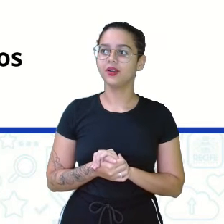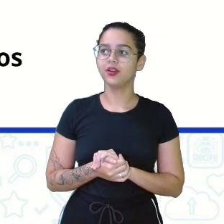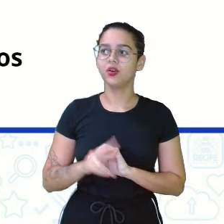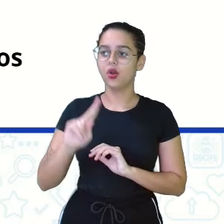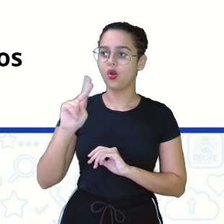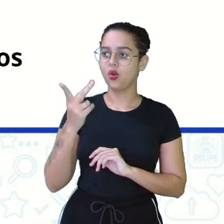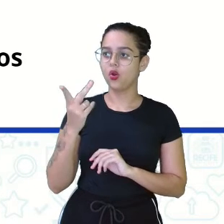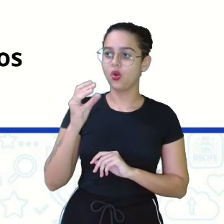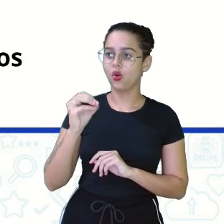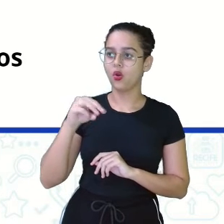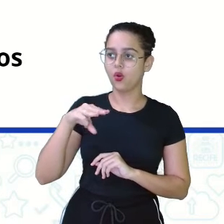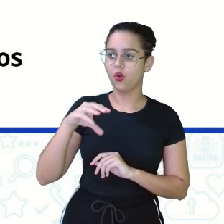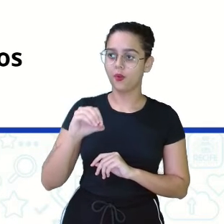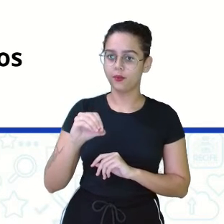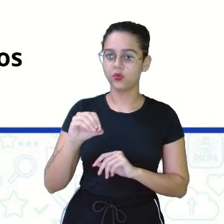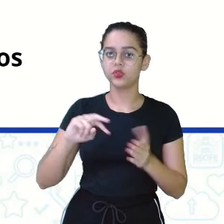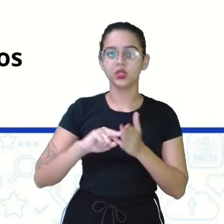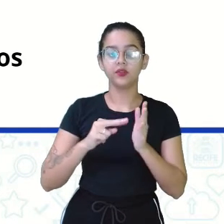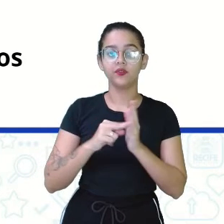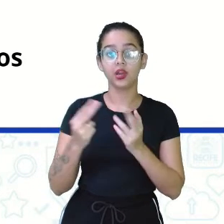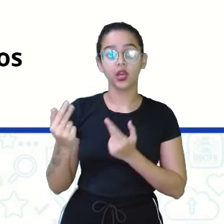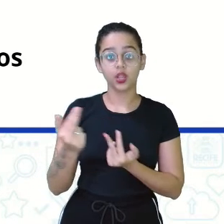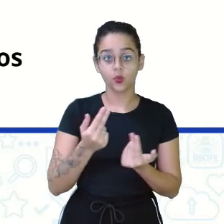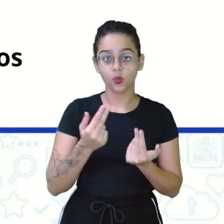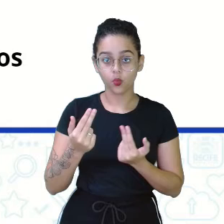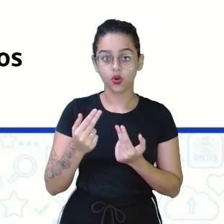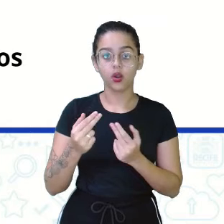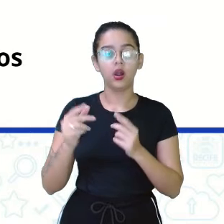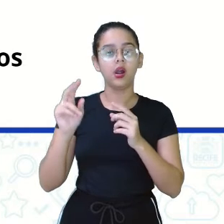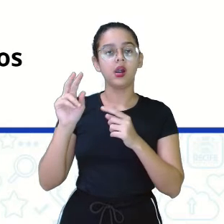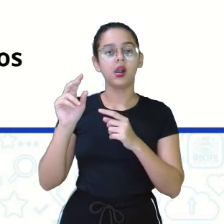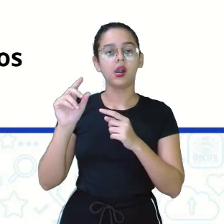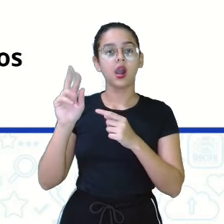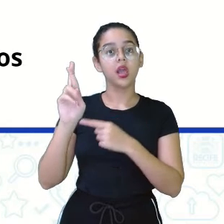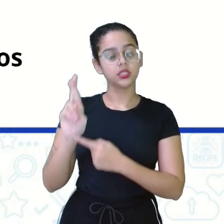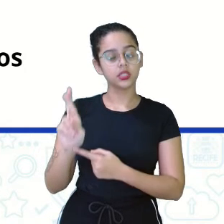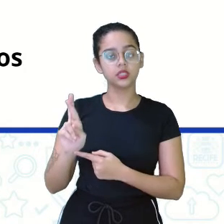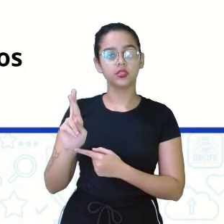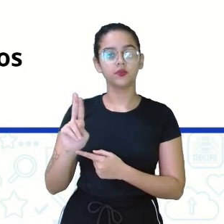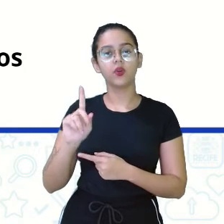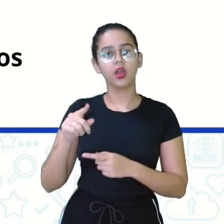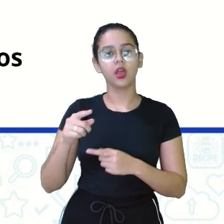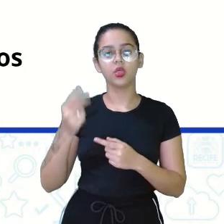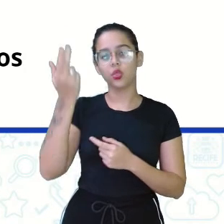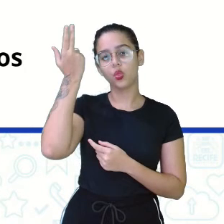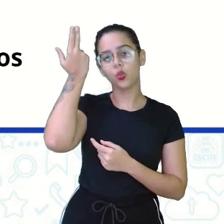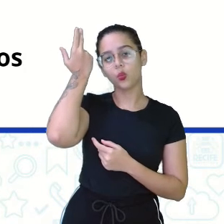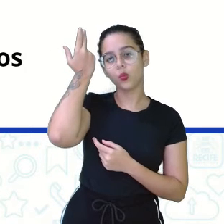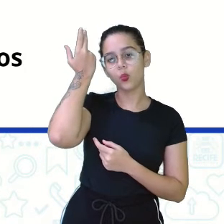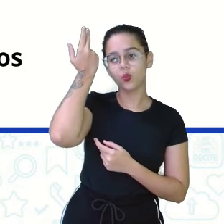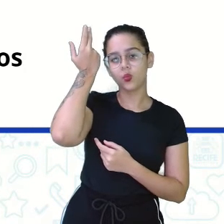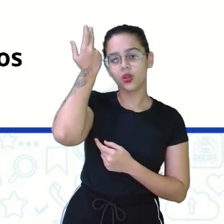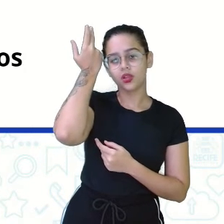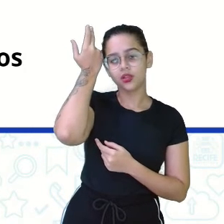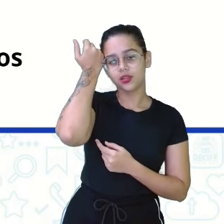Homozigoto, homo de igual, recessivo. Então, já é do coelhinho mais begezinho